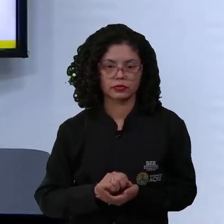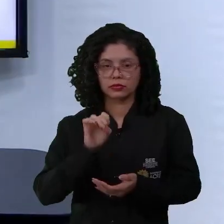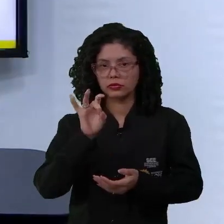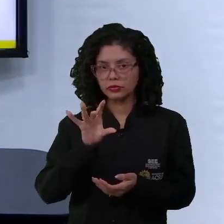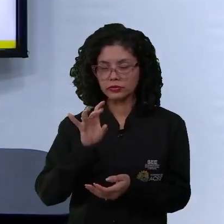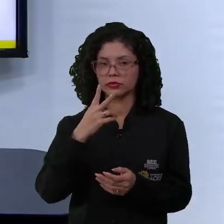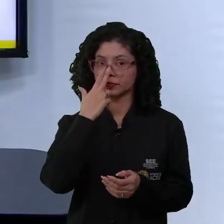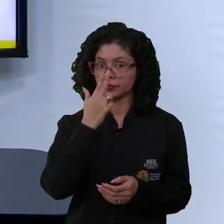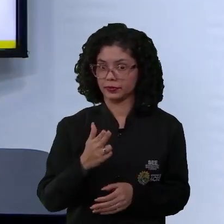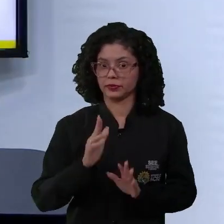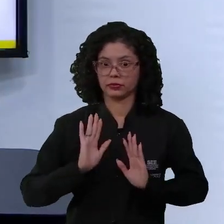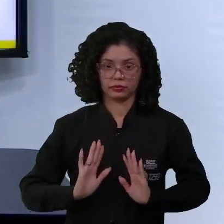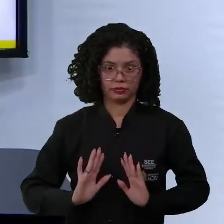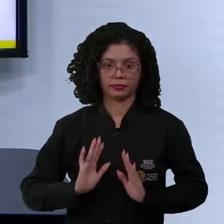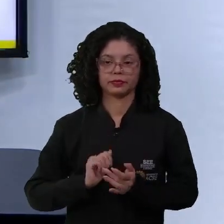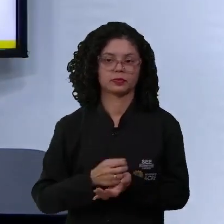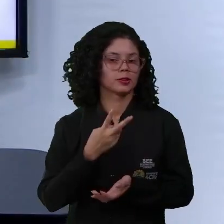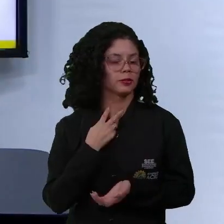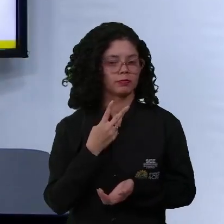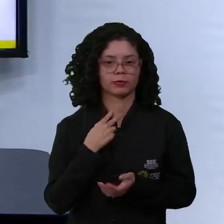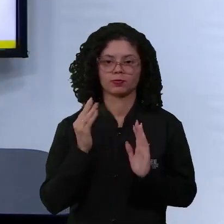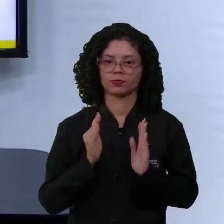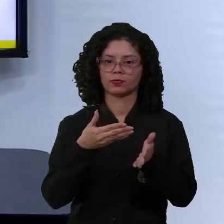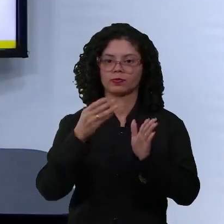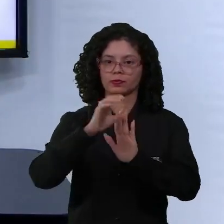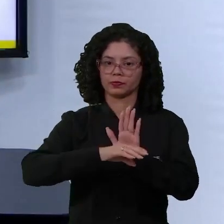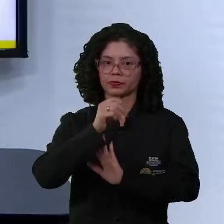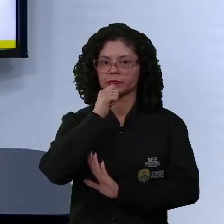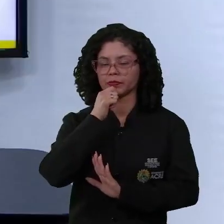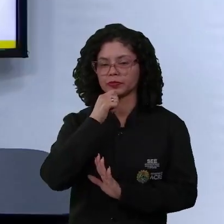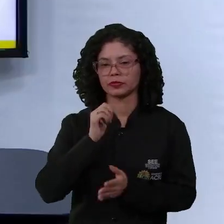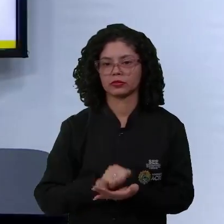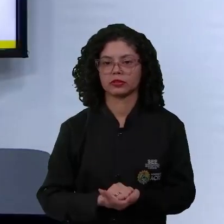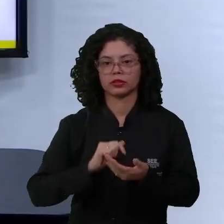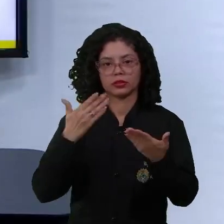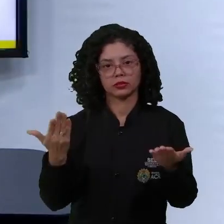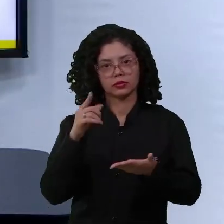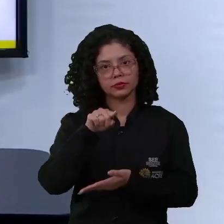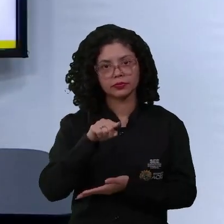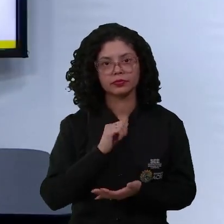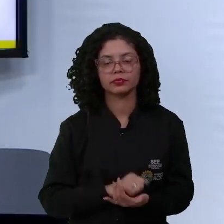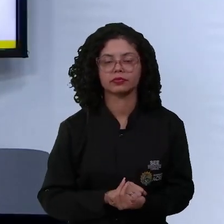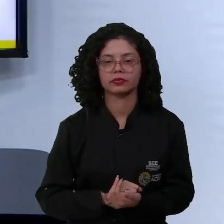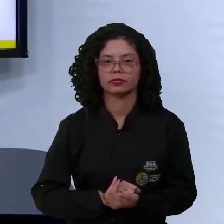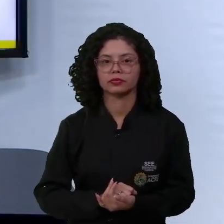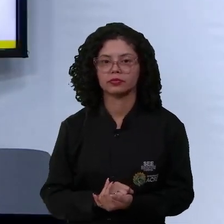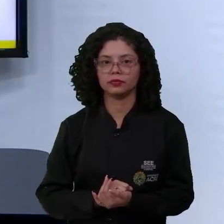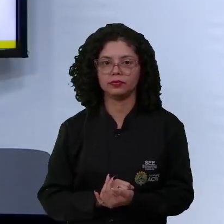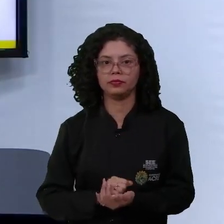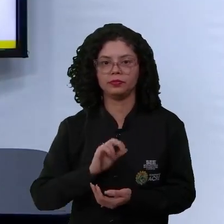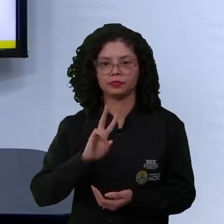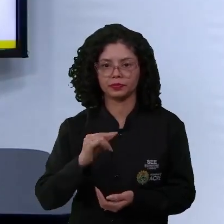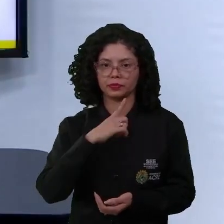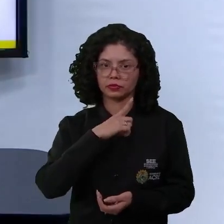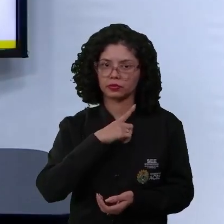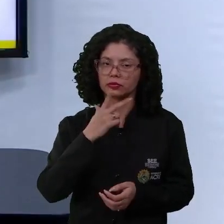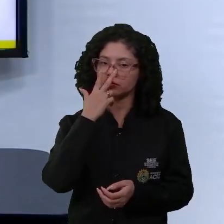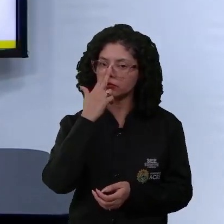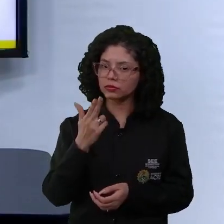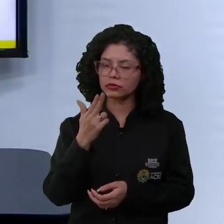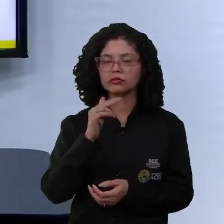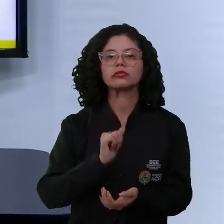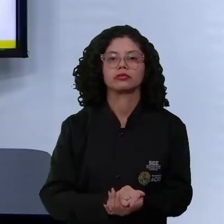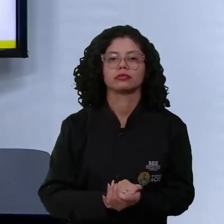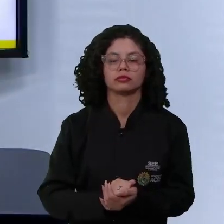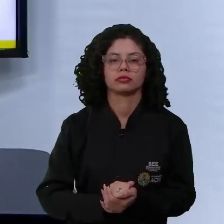é semelhante, não pode determinar congruência. Nesse caso aqui, vale para semelhança